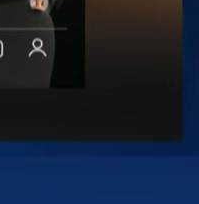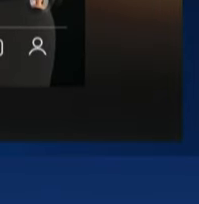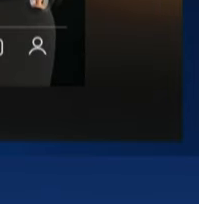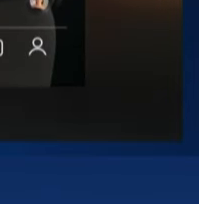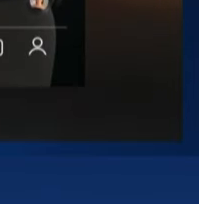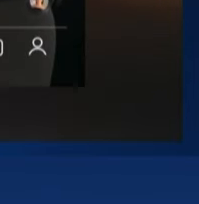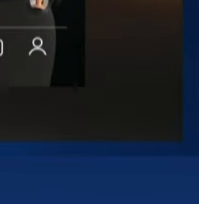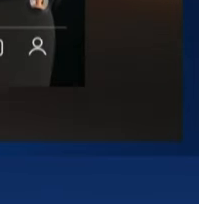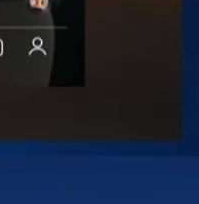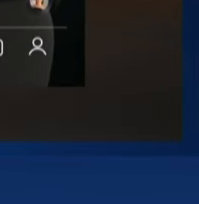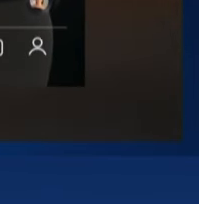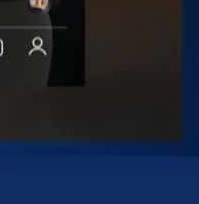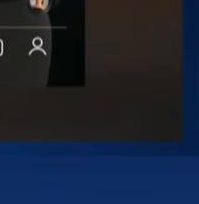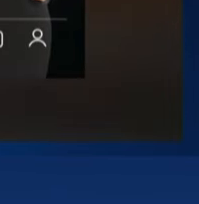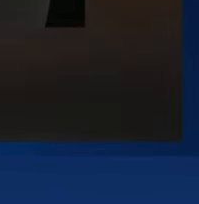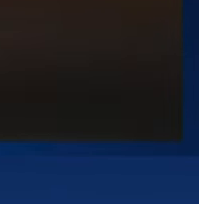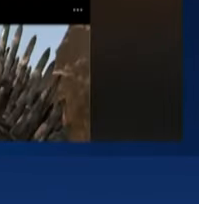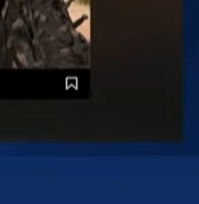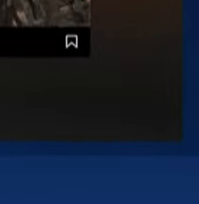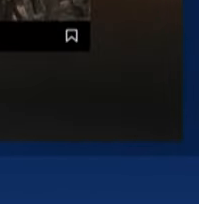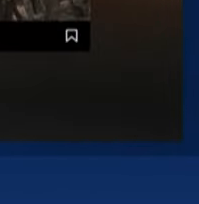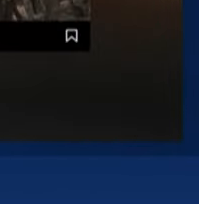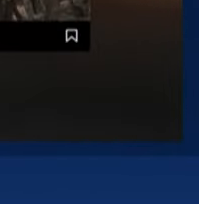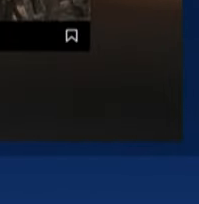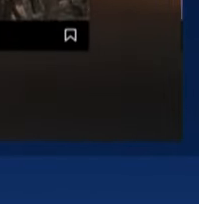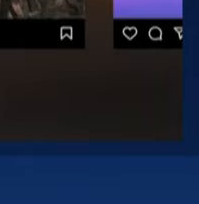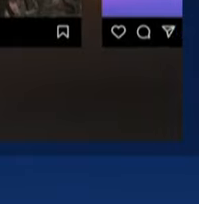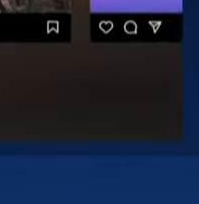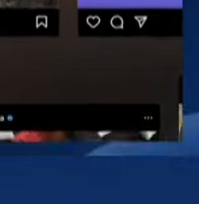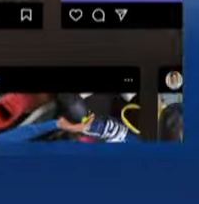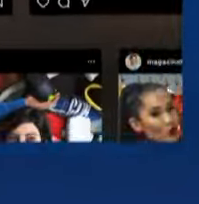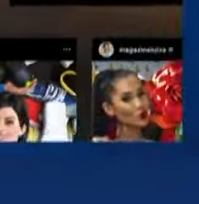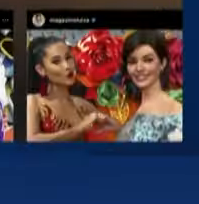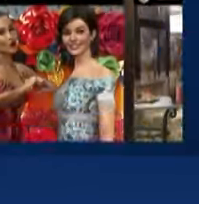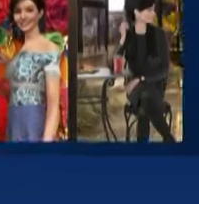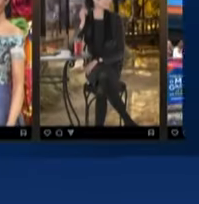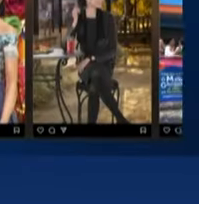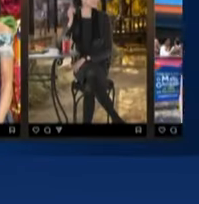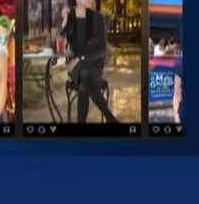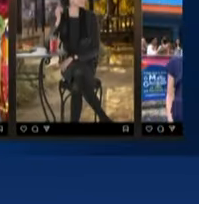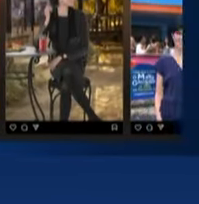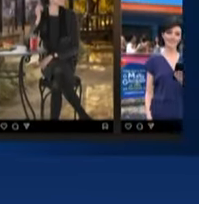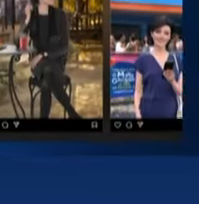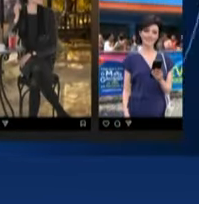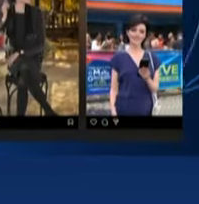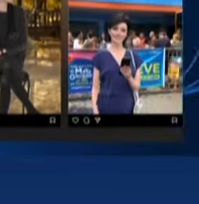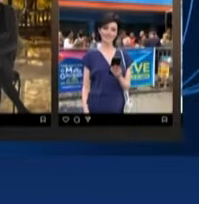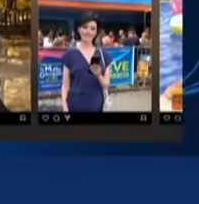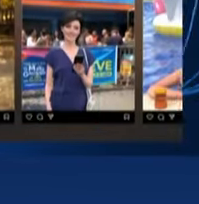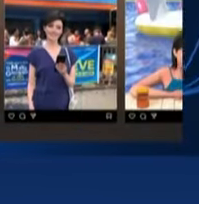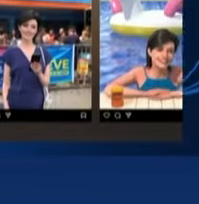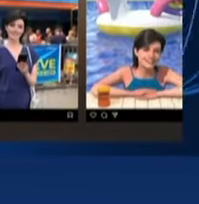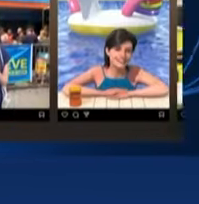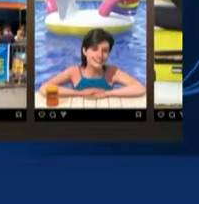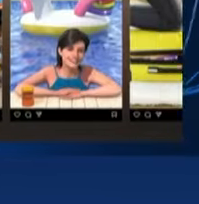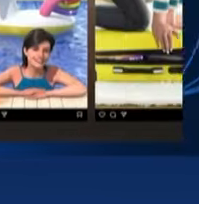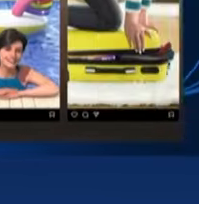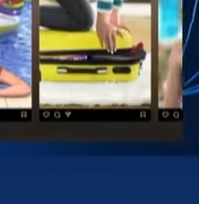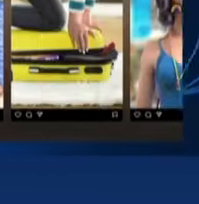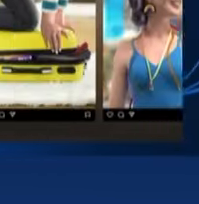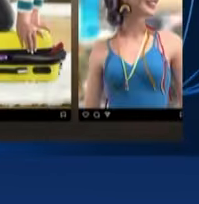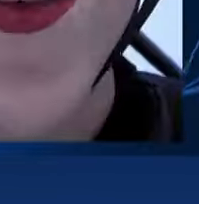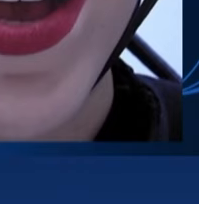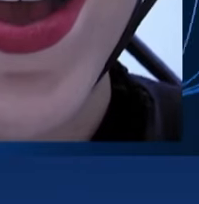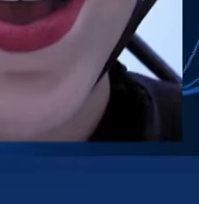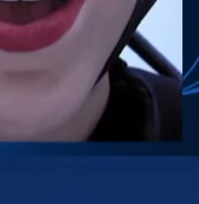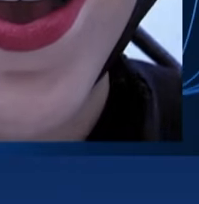magalu uma das maiores vist do Brasil acredita que marcas devem se tornar criadoras de conteúdo para não competirem